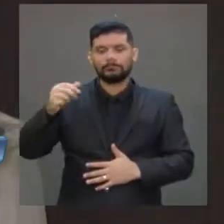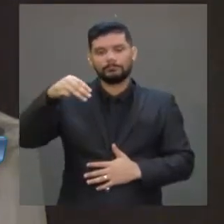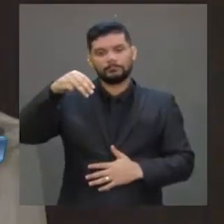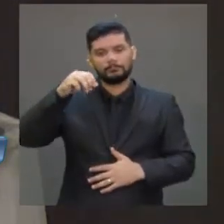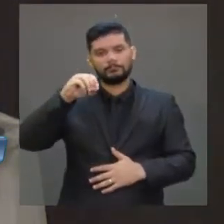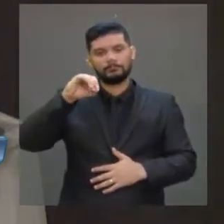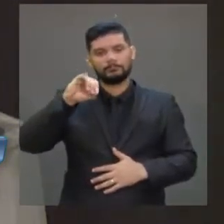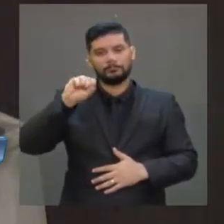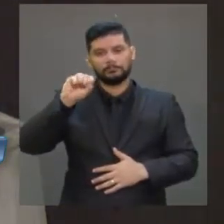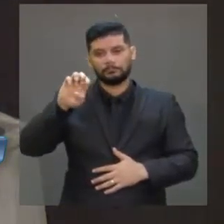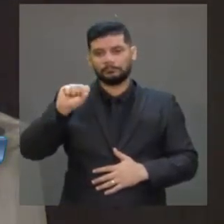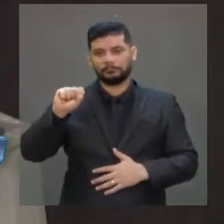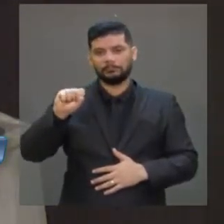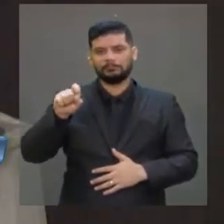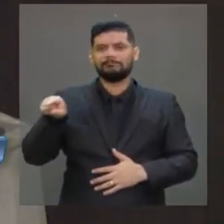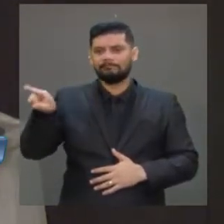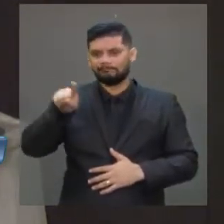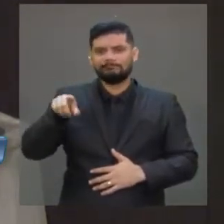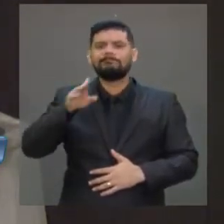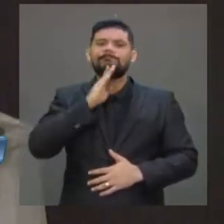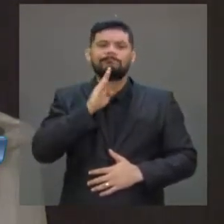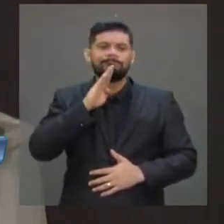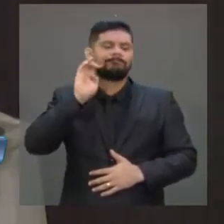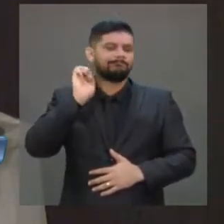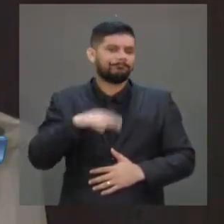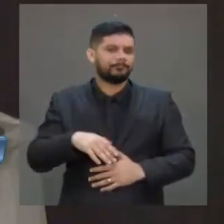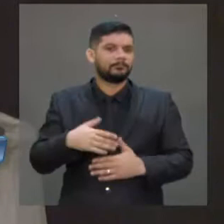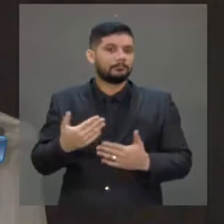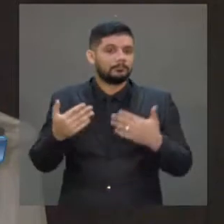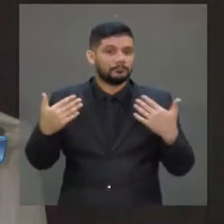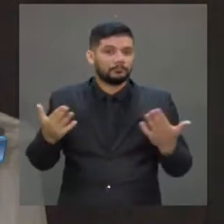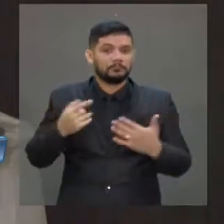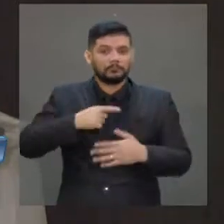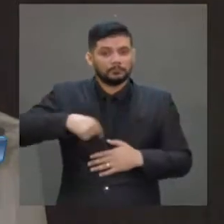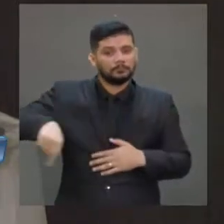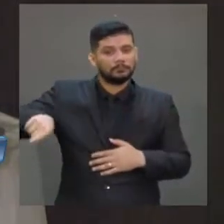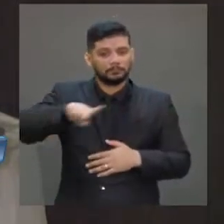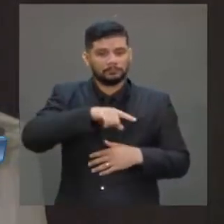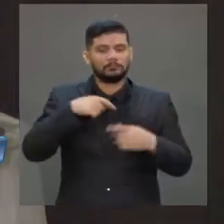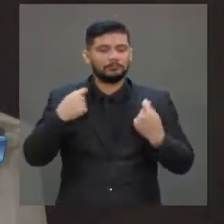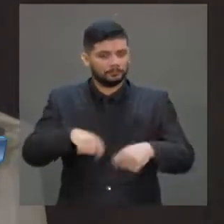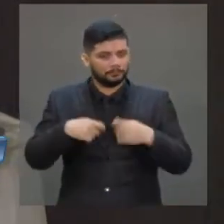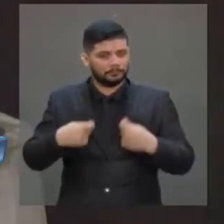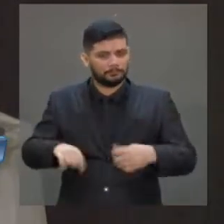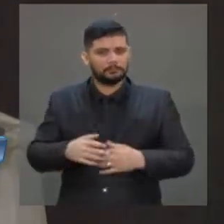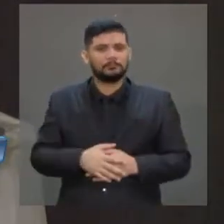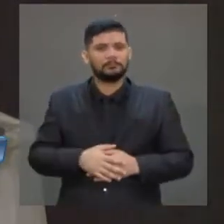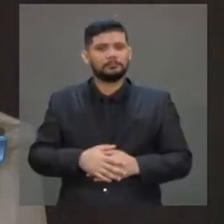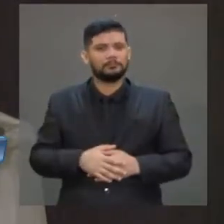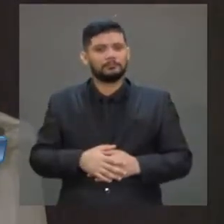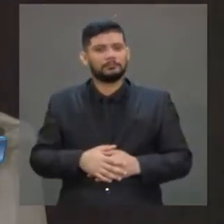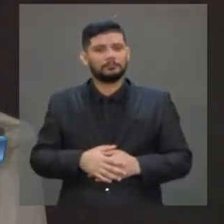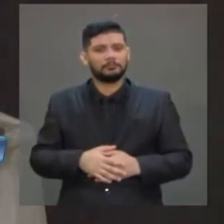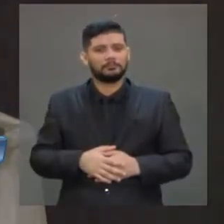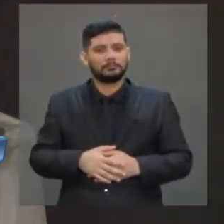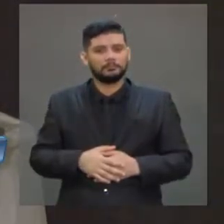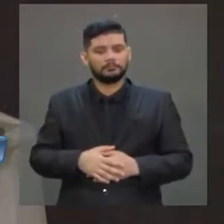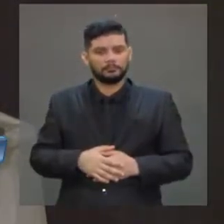também conhece a matéria. Deputados, nós precisamos tomar